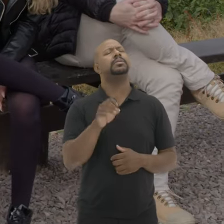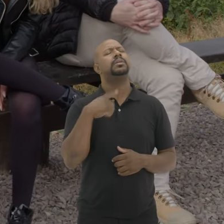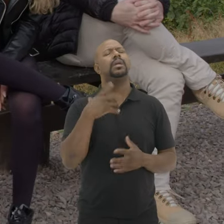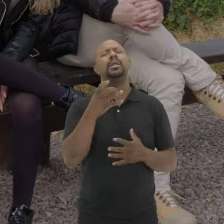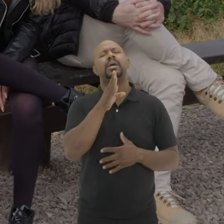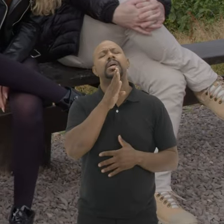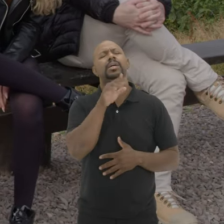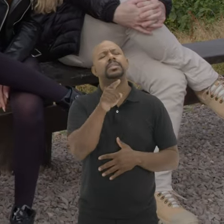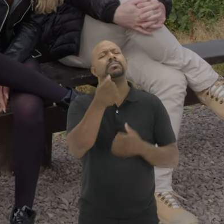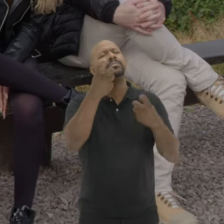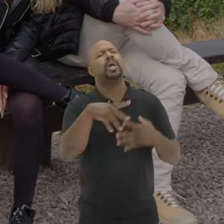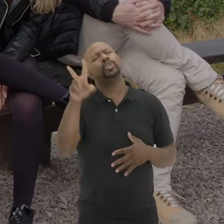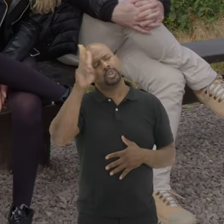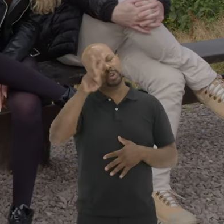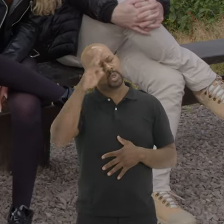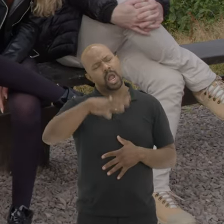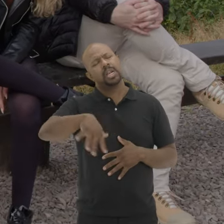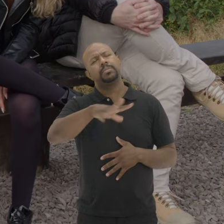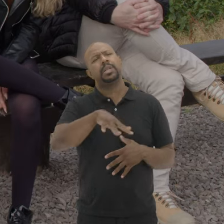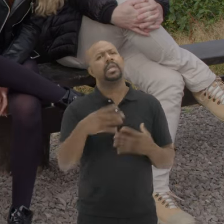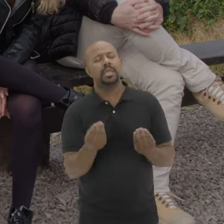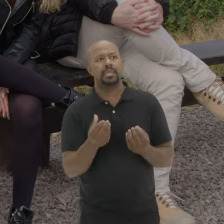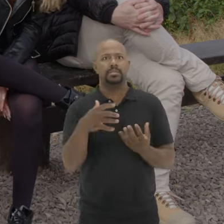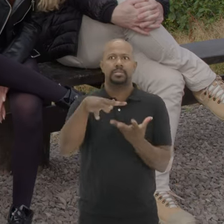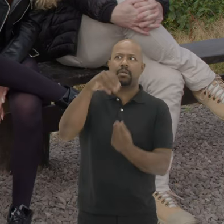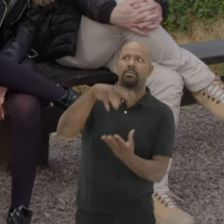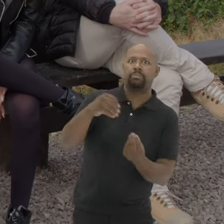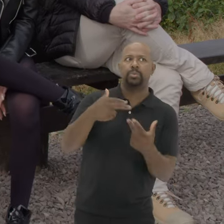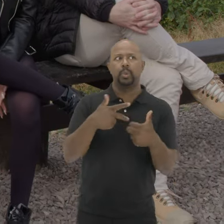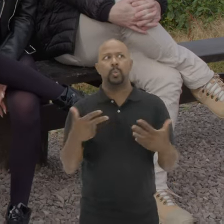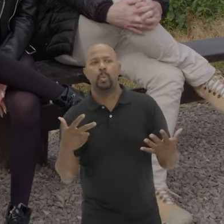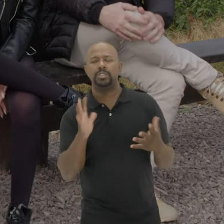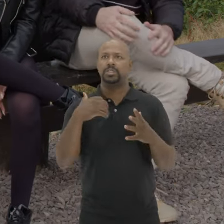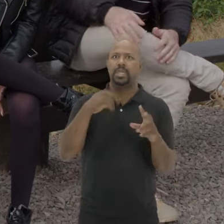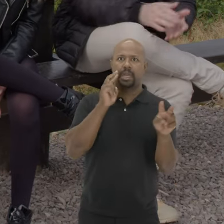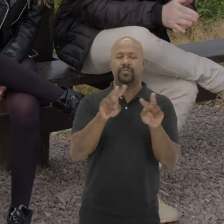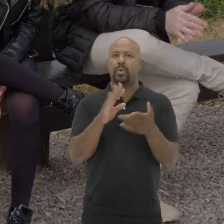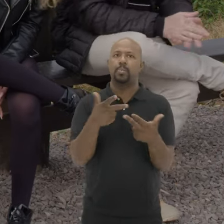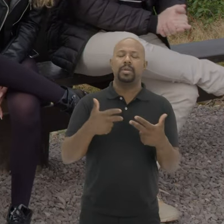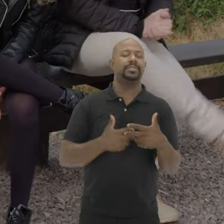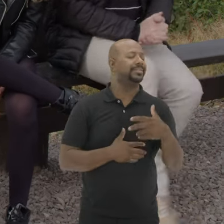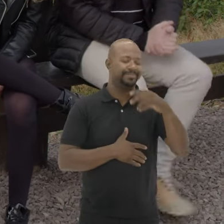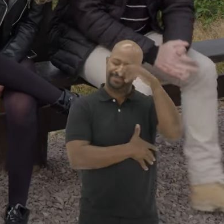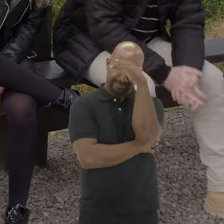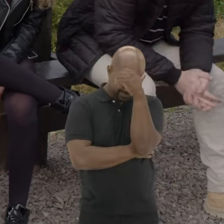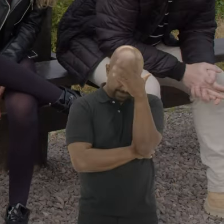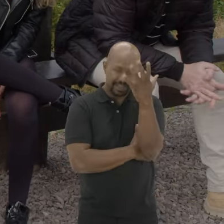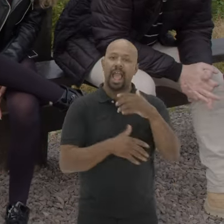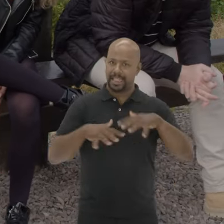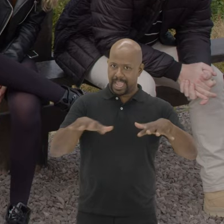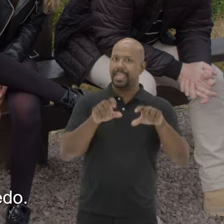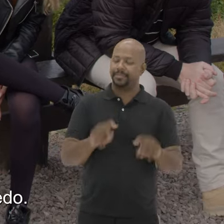queria ouvir da senhora, assim, um pouco das histórias que existem por aqui, de assombração, o que a senhora sabe, o que a senhora já ouviu, daqui da